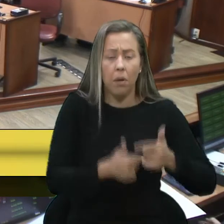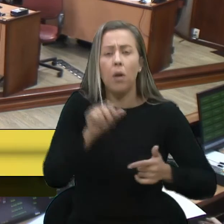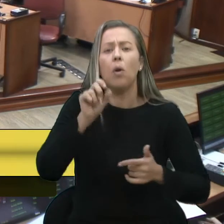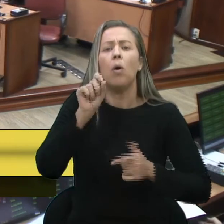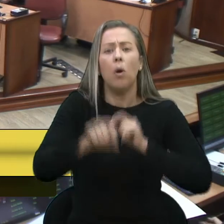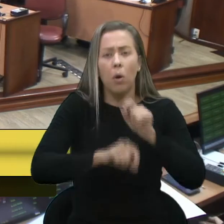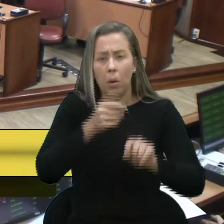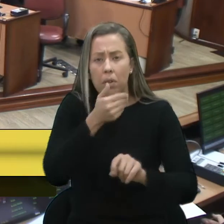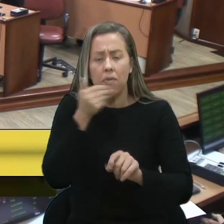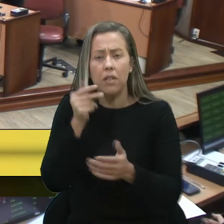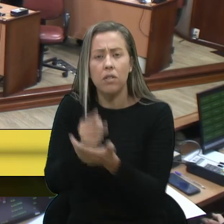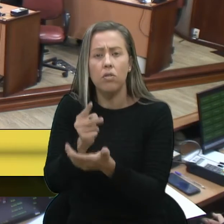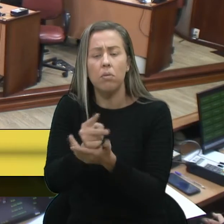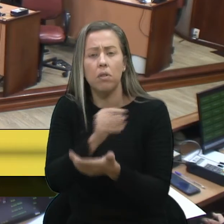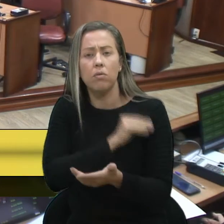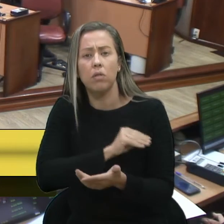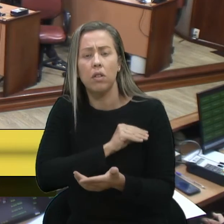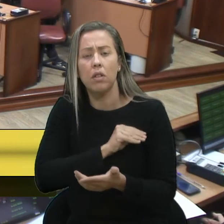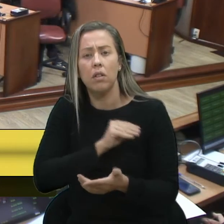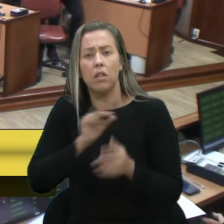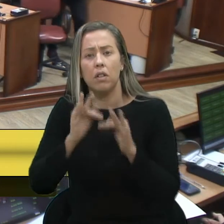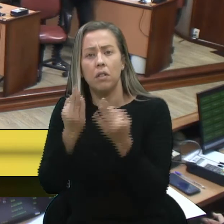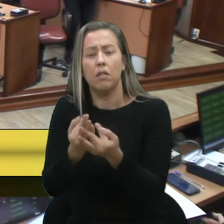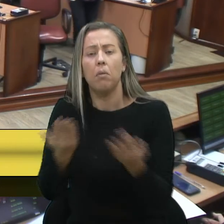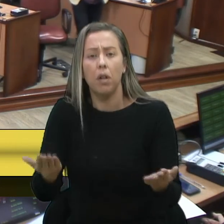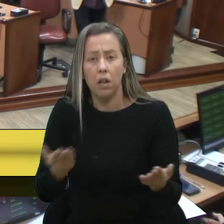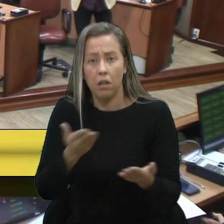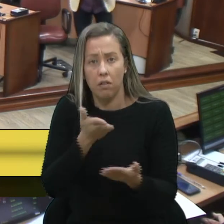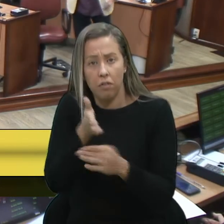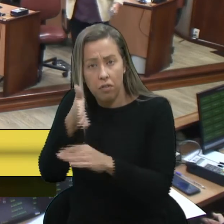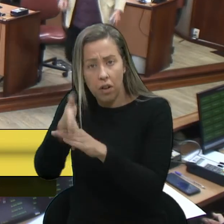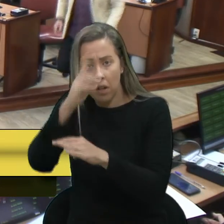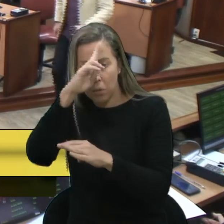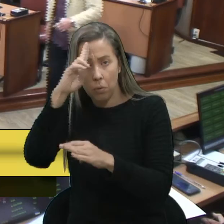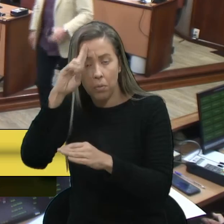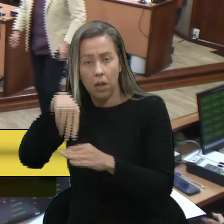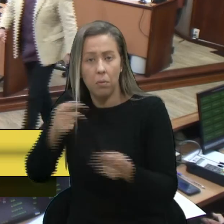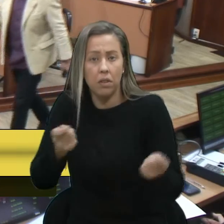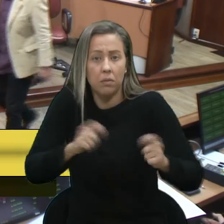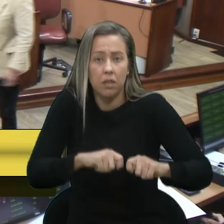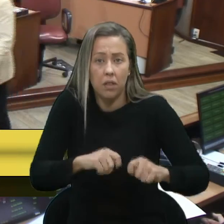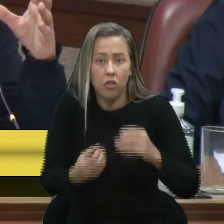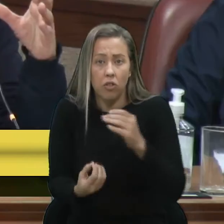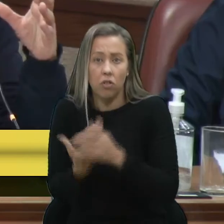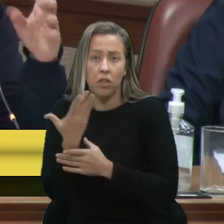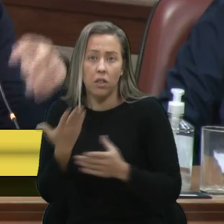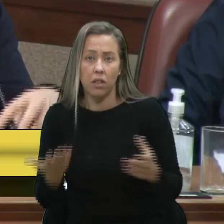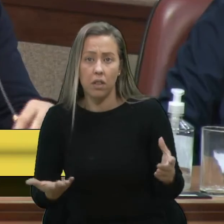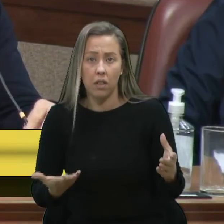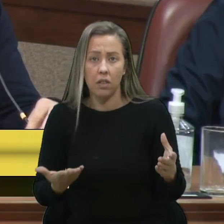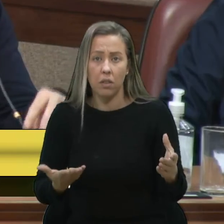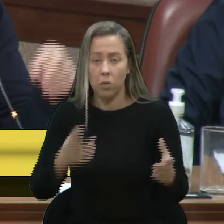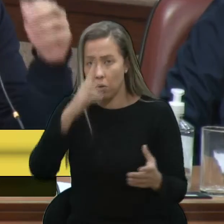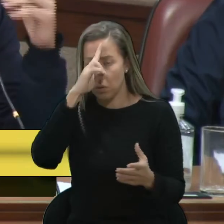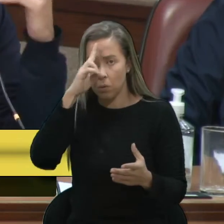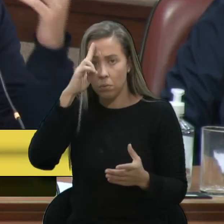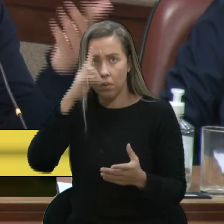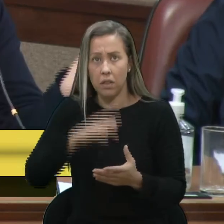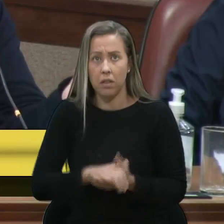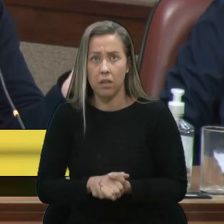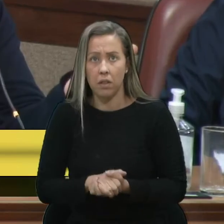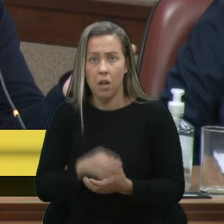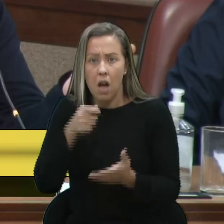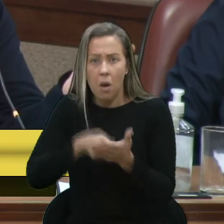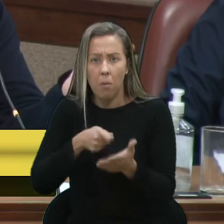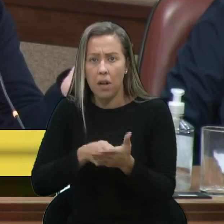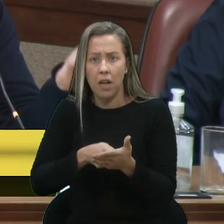mais fácil de manter uma renda para sustentar suas famílias? Ir para o Uber, é uma condição que foi criada. Uber, ninguém é